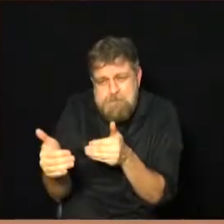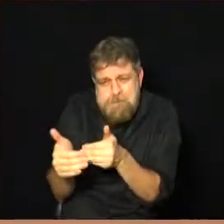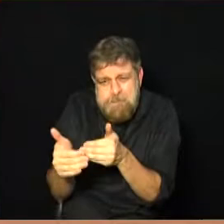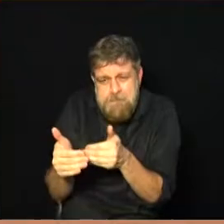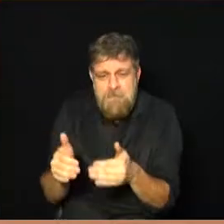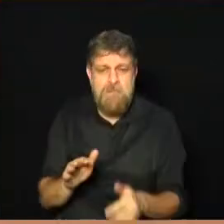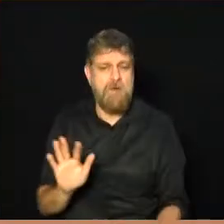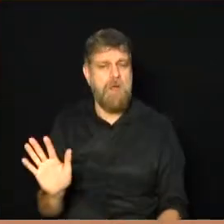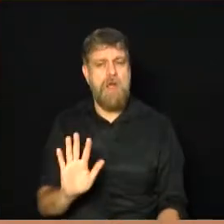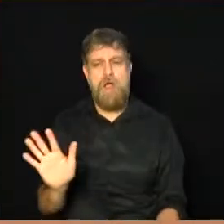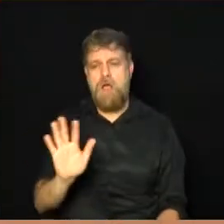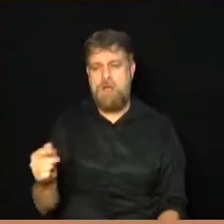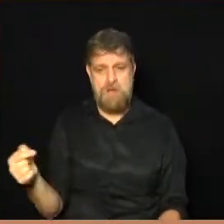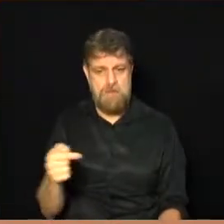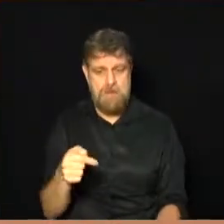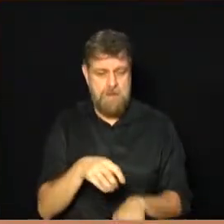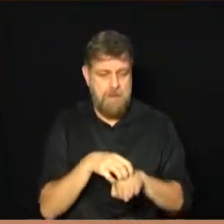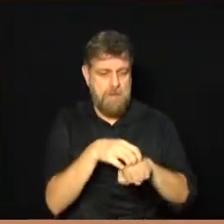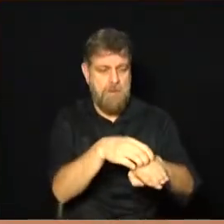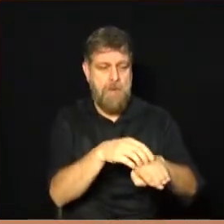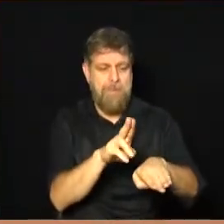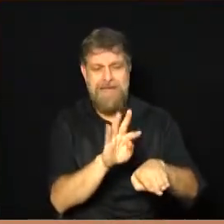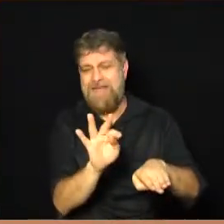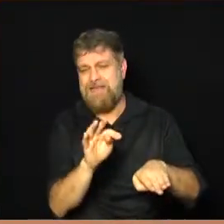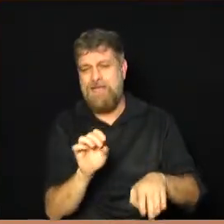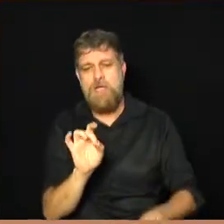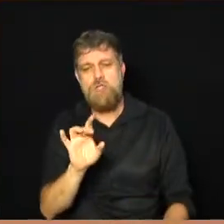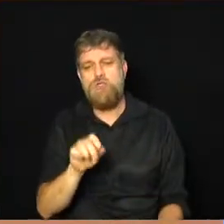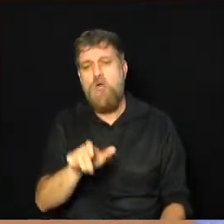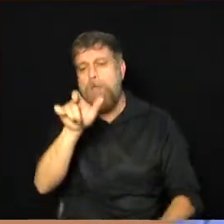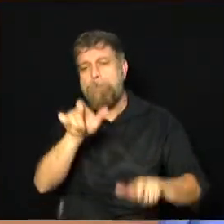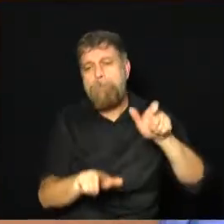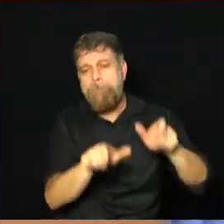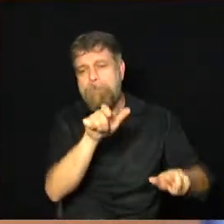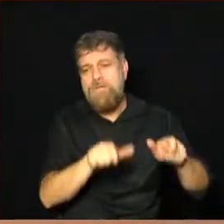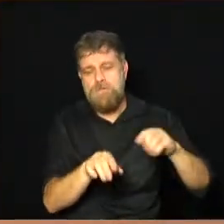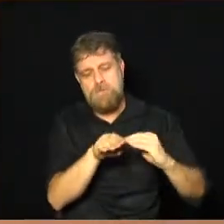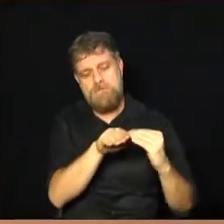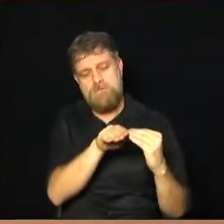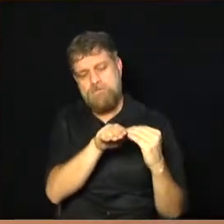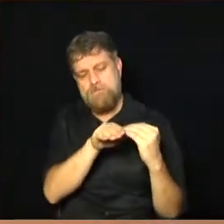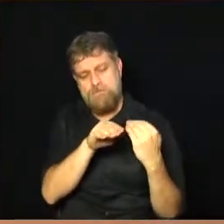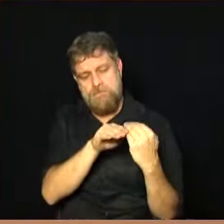dos ônibus que não existe no BRT, porque é só aquele patamar